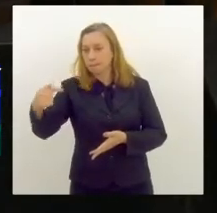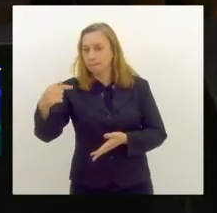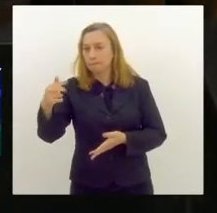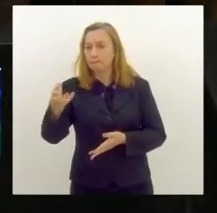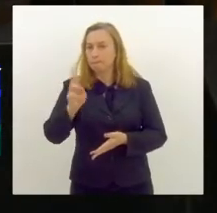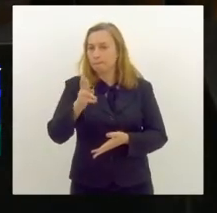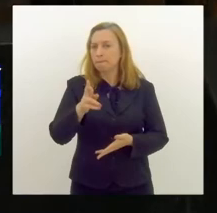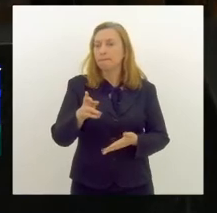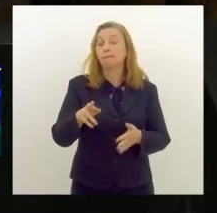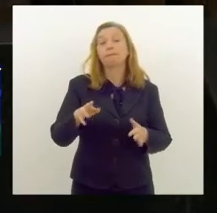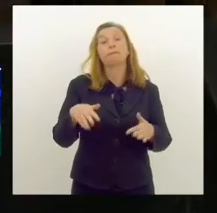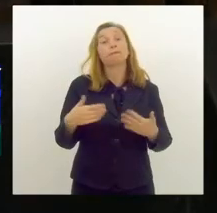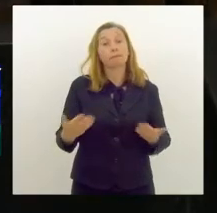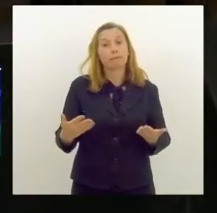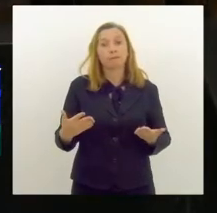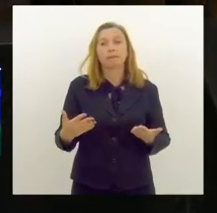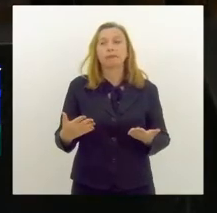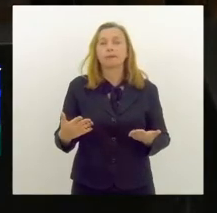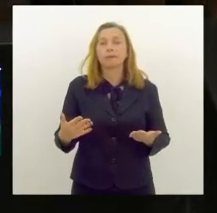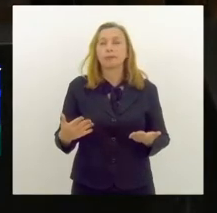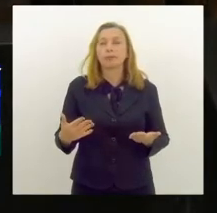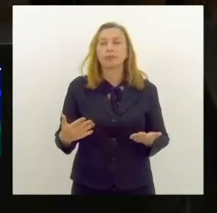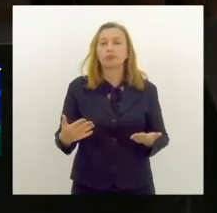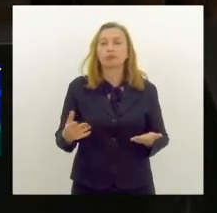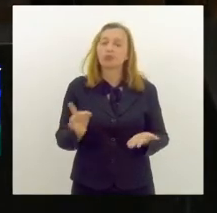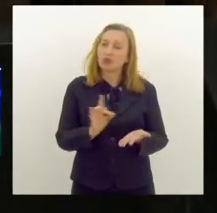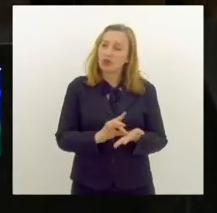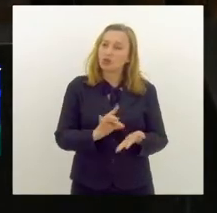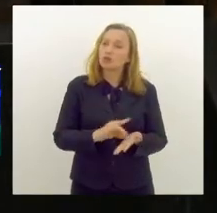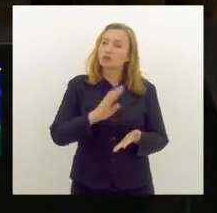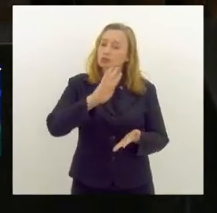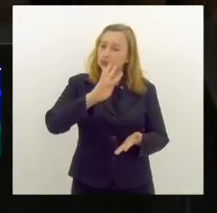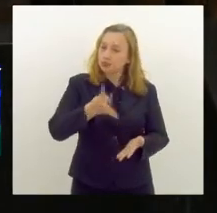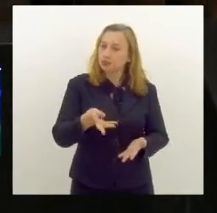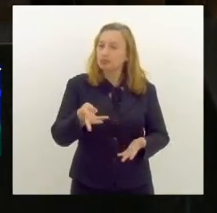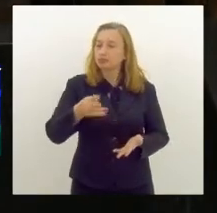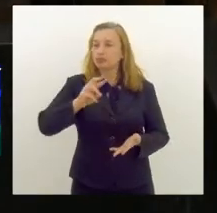R$4.807. Ou seja, na verdade,